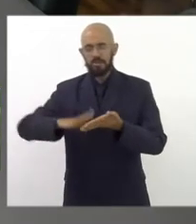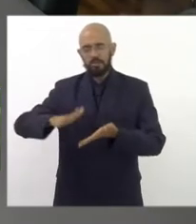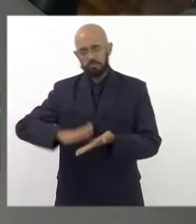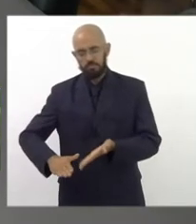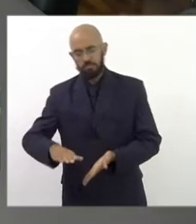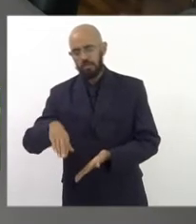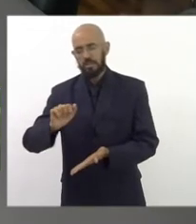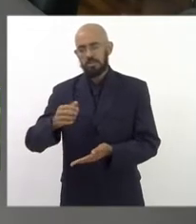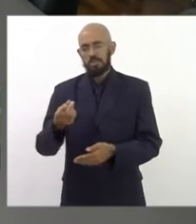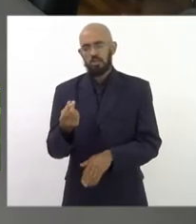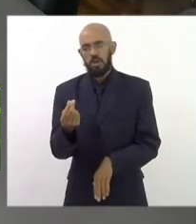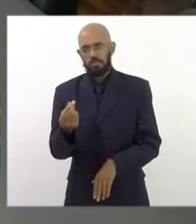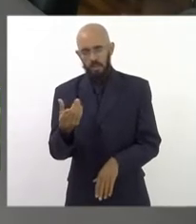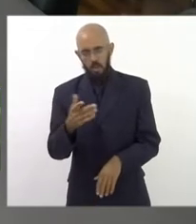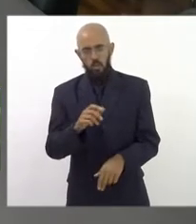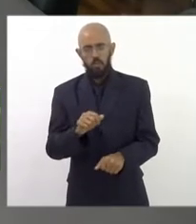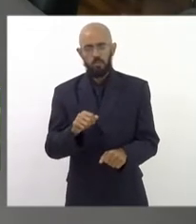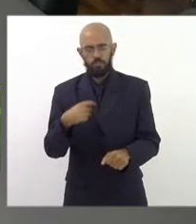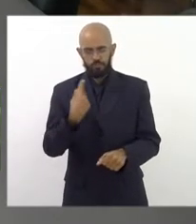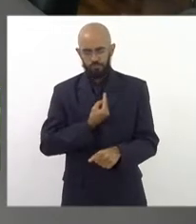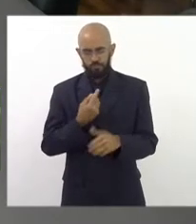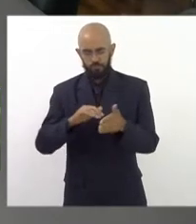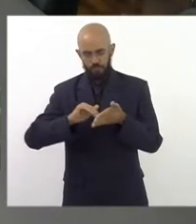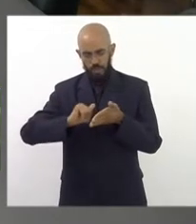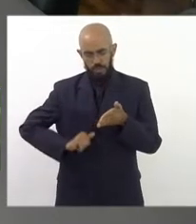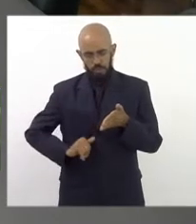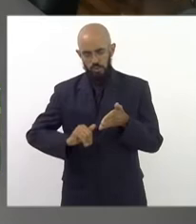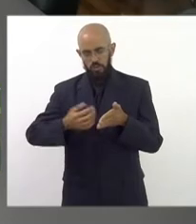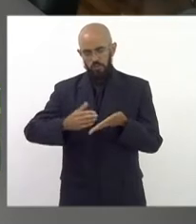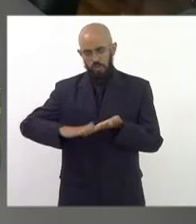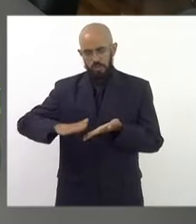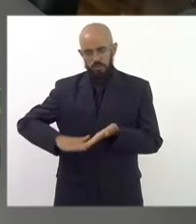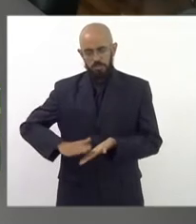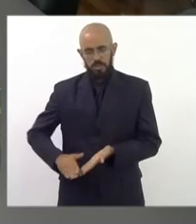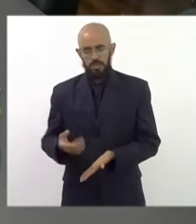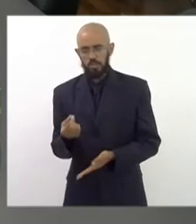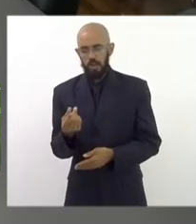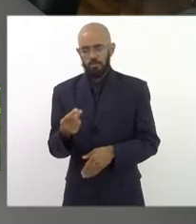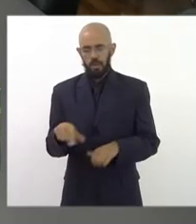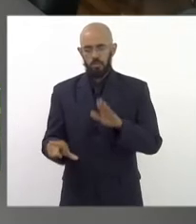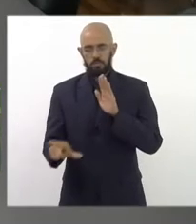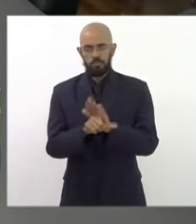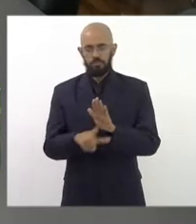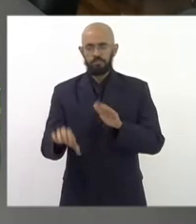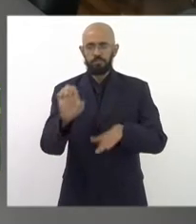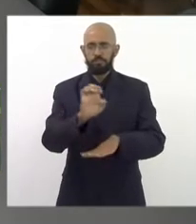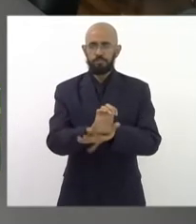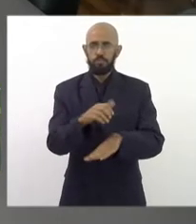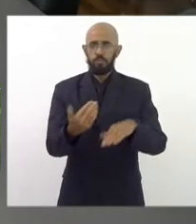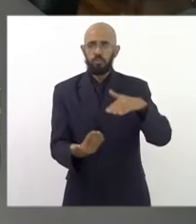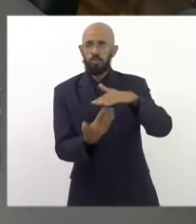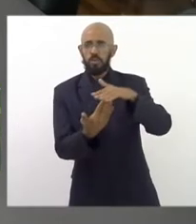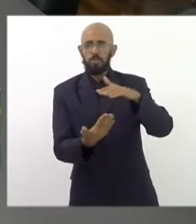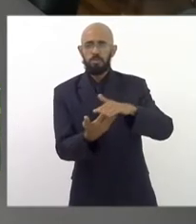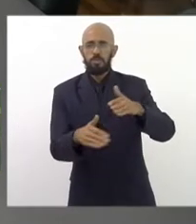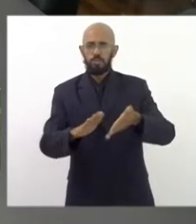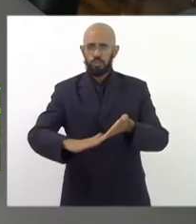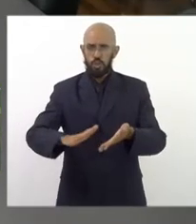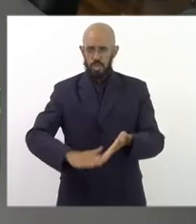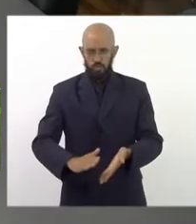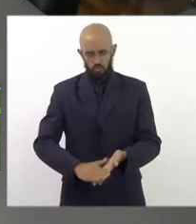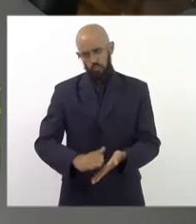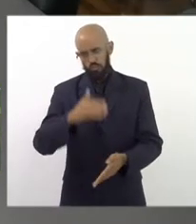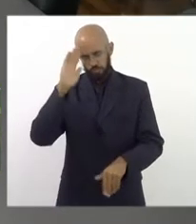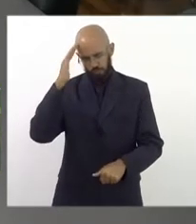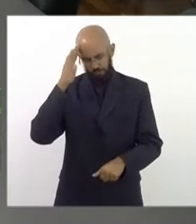capital, que nós retiramos a despesa de capital na lei estadual do teto de gastos. Entendimento